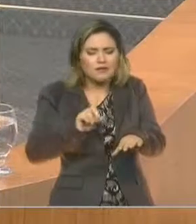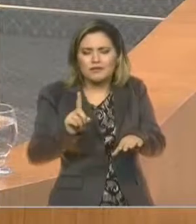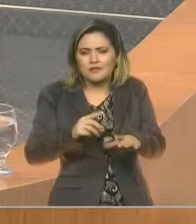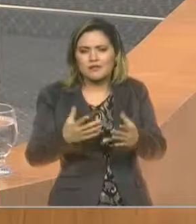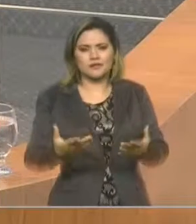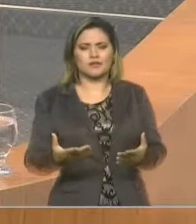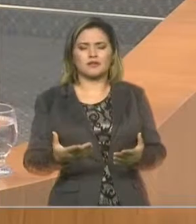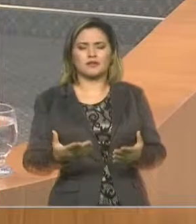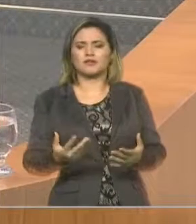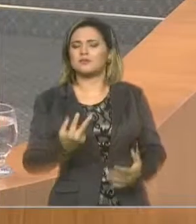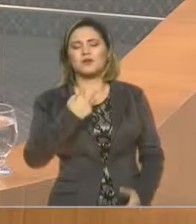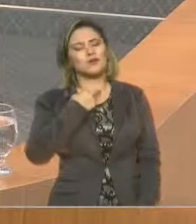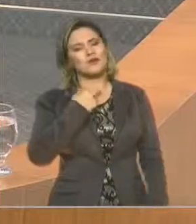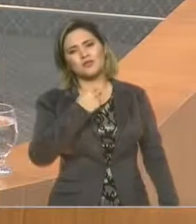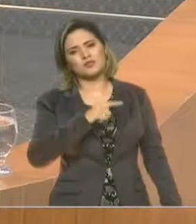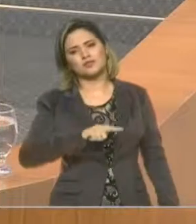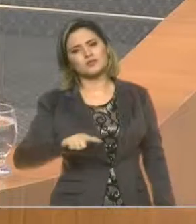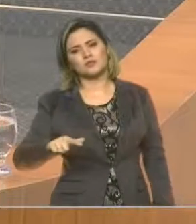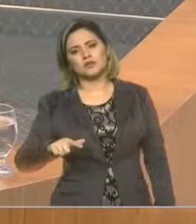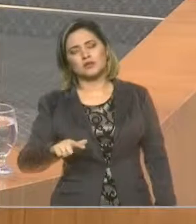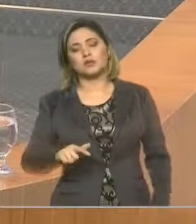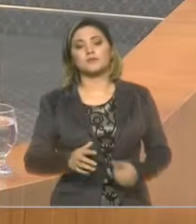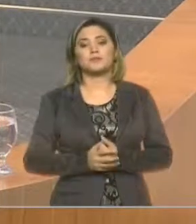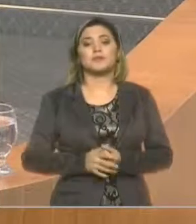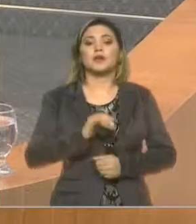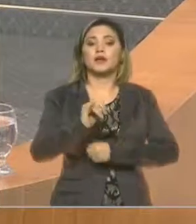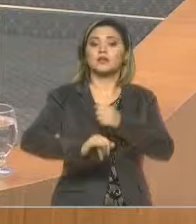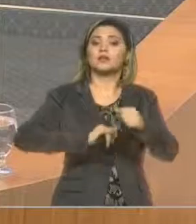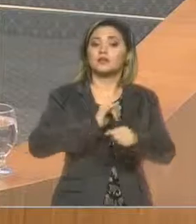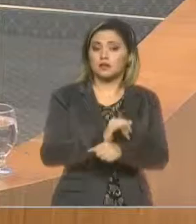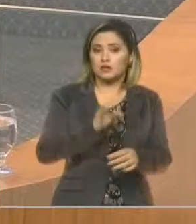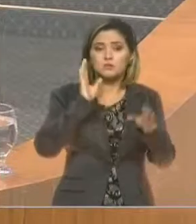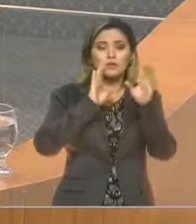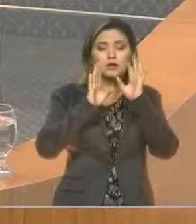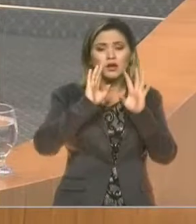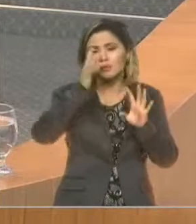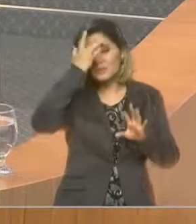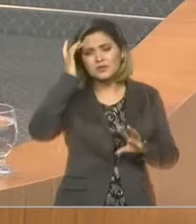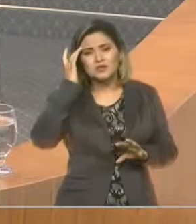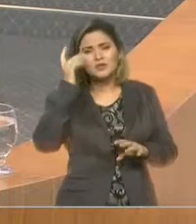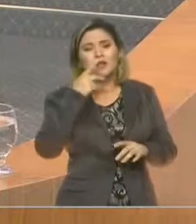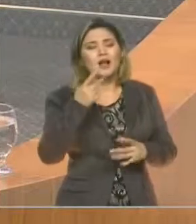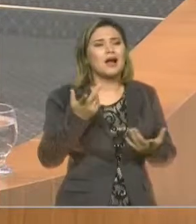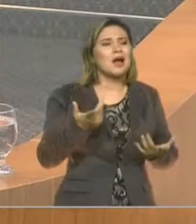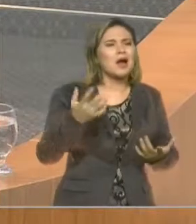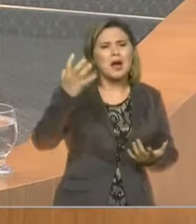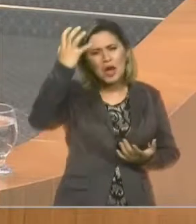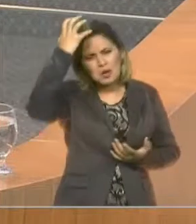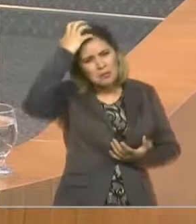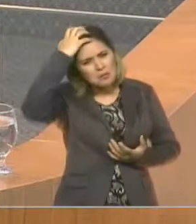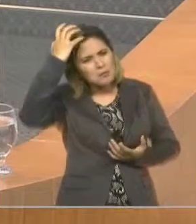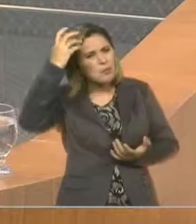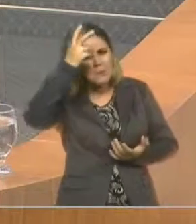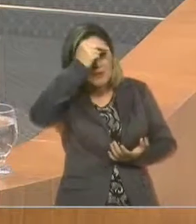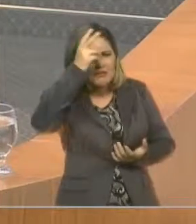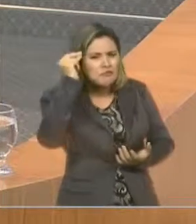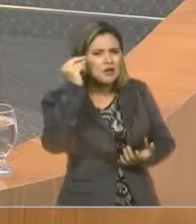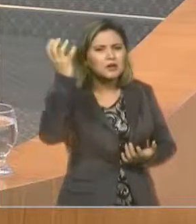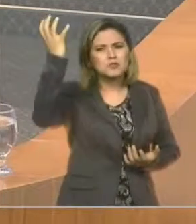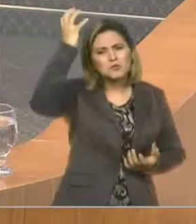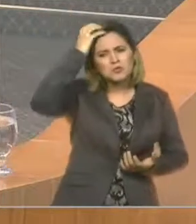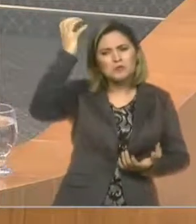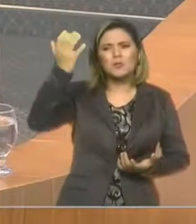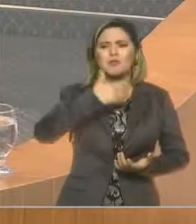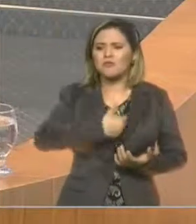pessoas falando, é culpa do governo do Estado, é culpa da Prefeitura de São Luís, é culpa de São Pedro. E, na verdade,